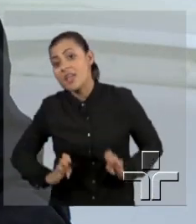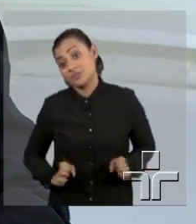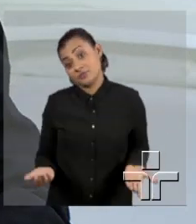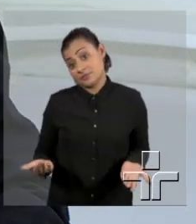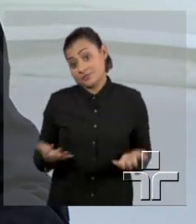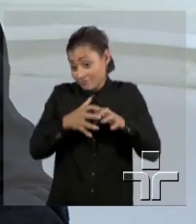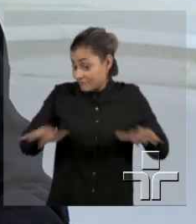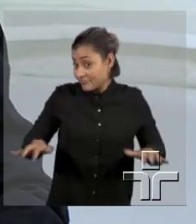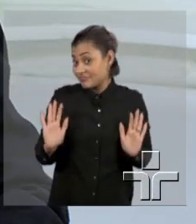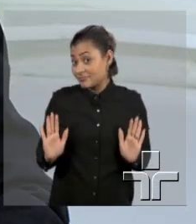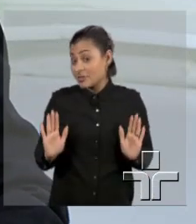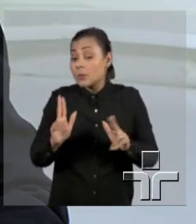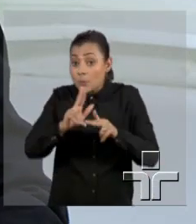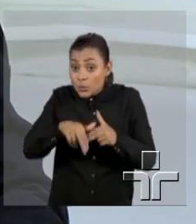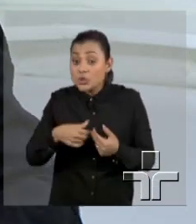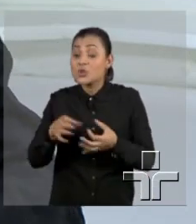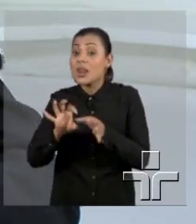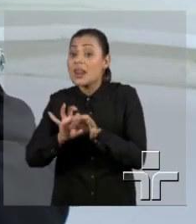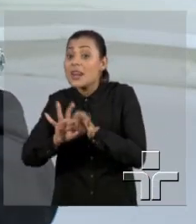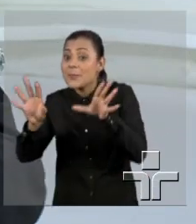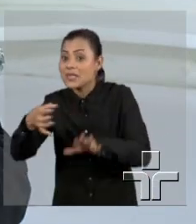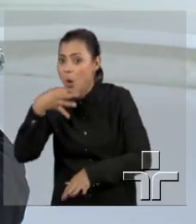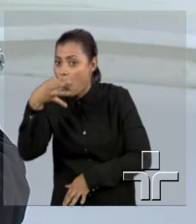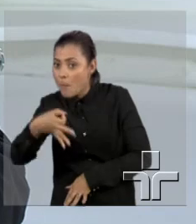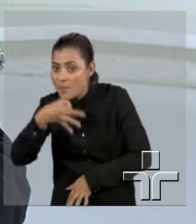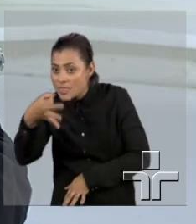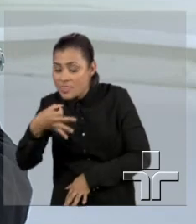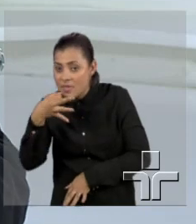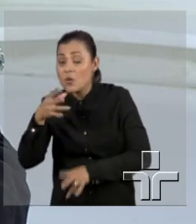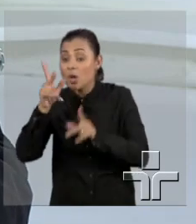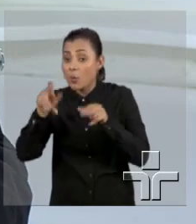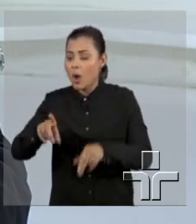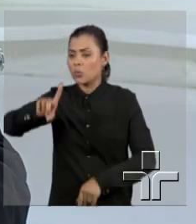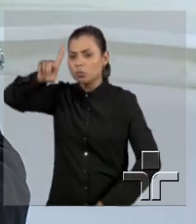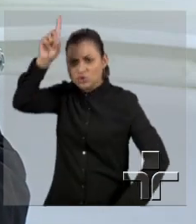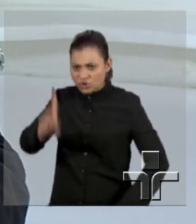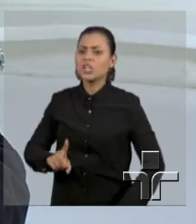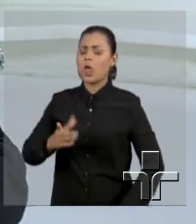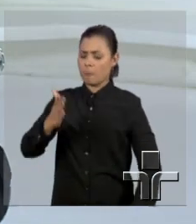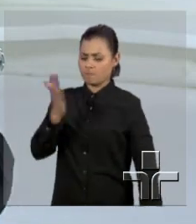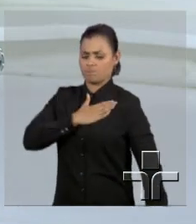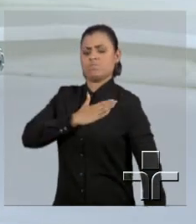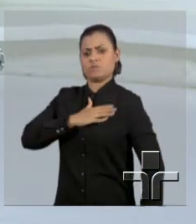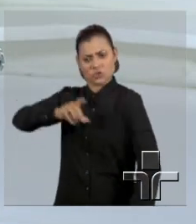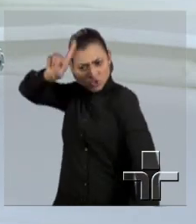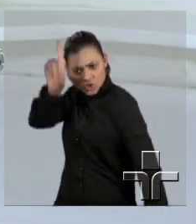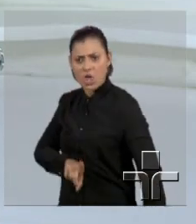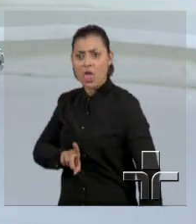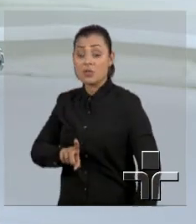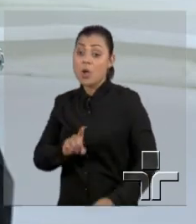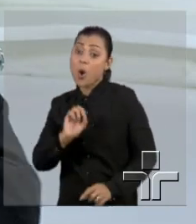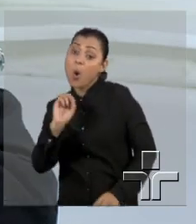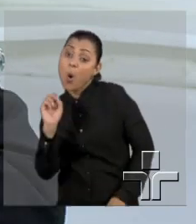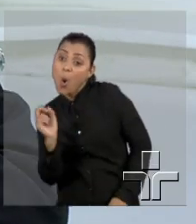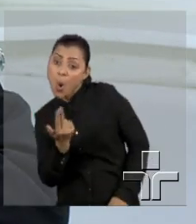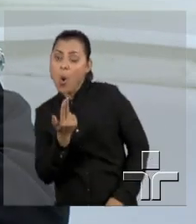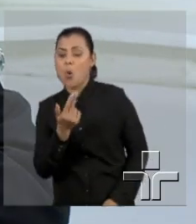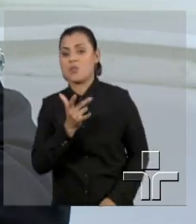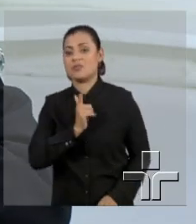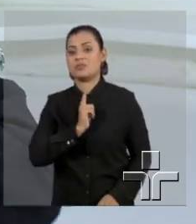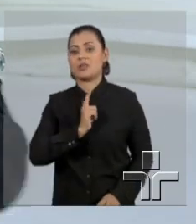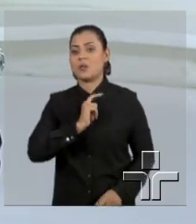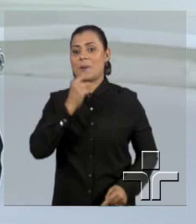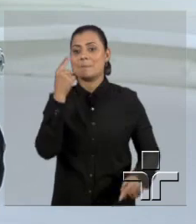caso de liberdade de expressão, ou se absolutiza o direito a ela, ou se absolutiza o poder